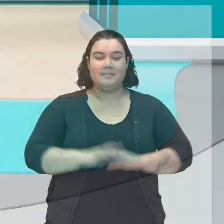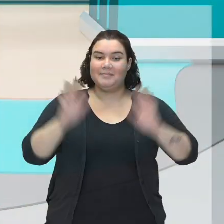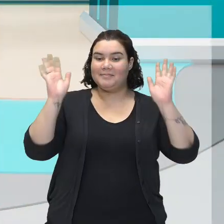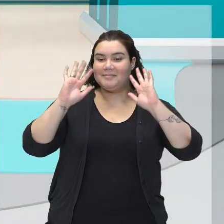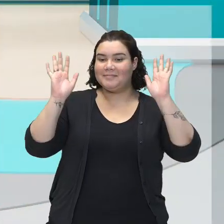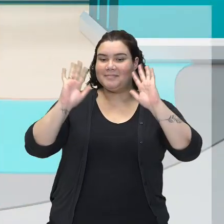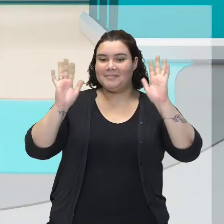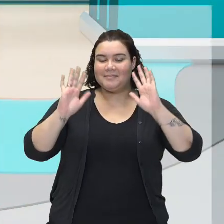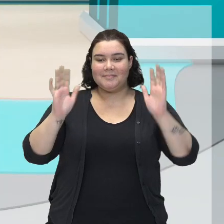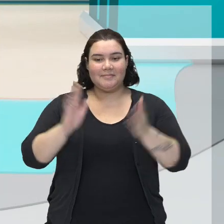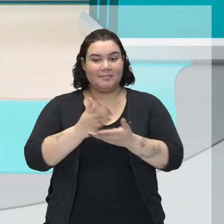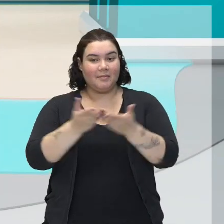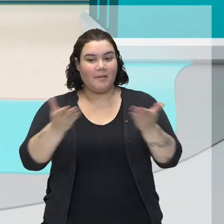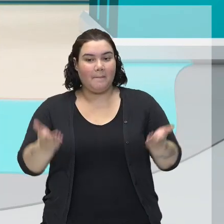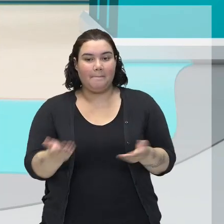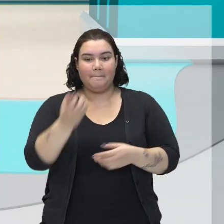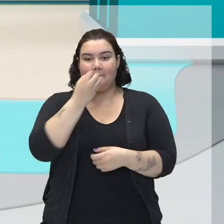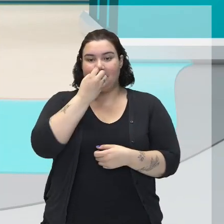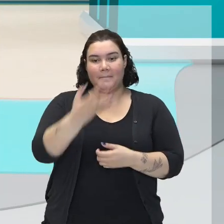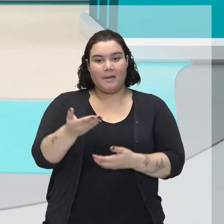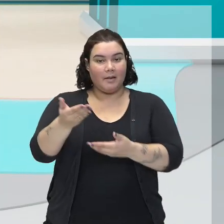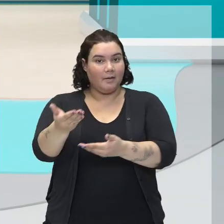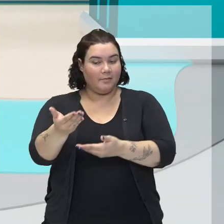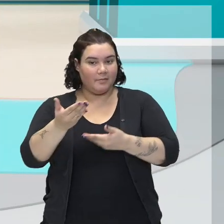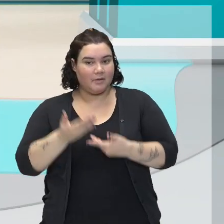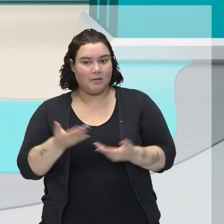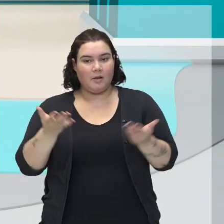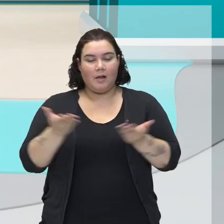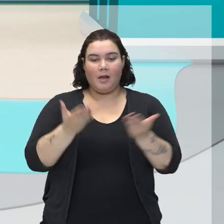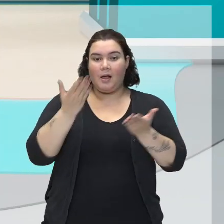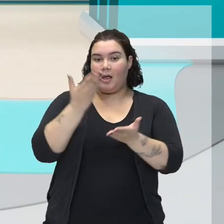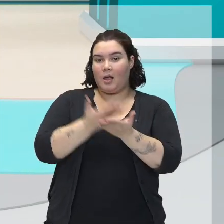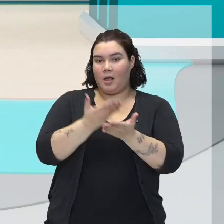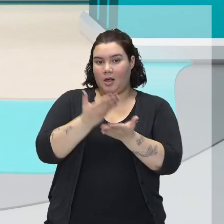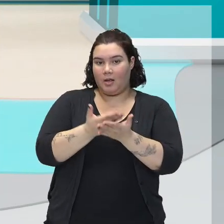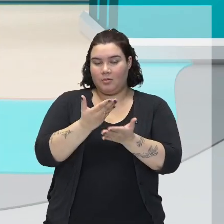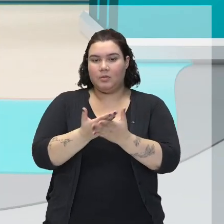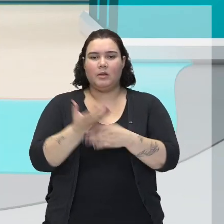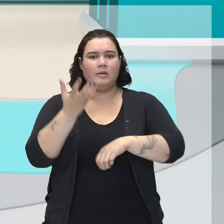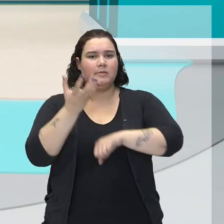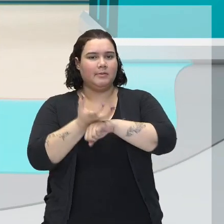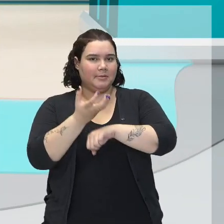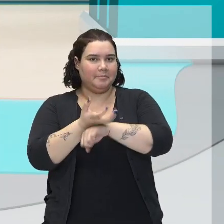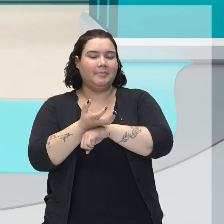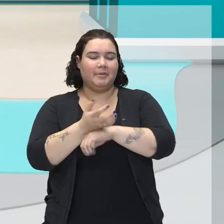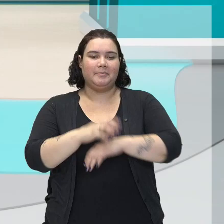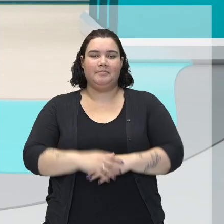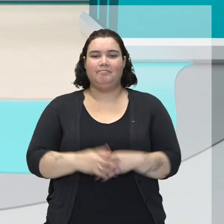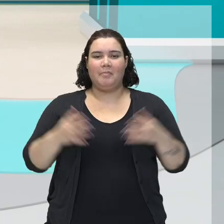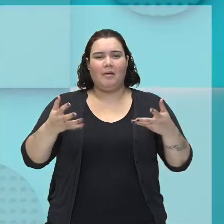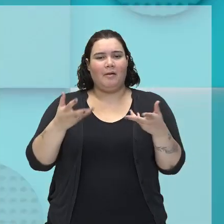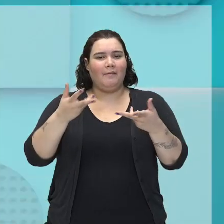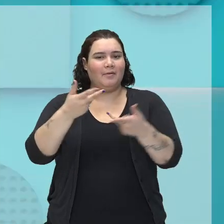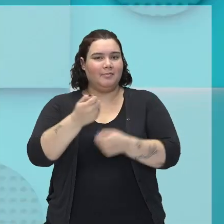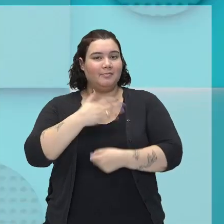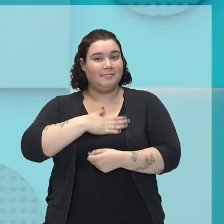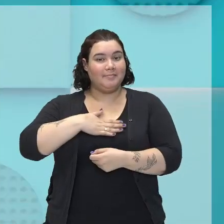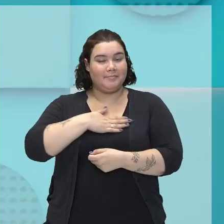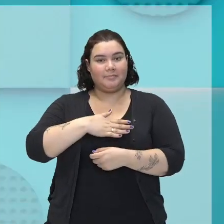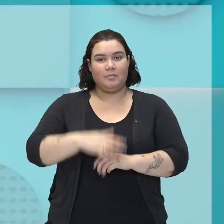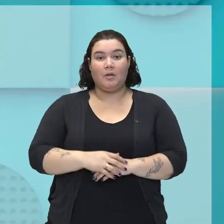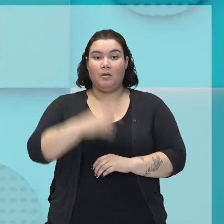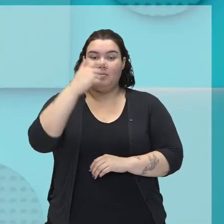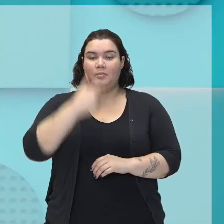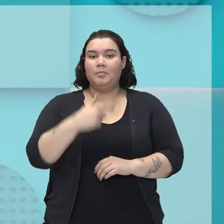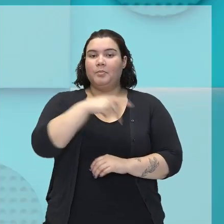Olá, olá! Sejam muito bem-vindos a mais uma aula do nosso componente. É um prazer ter todos vocês aqui. Eu